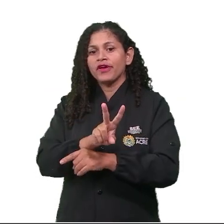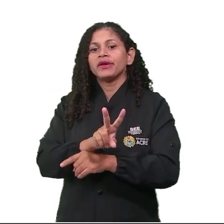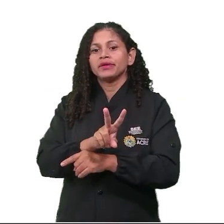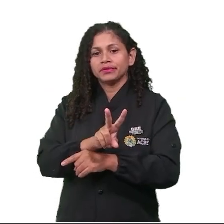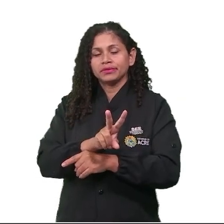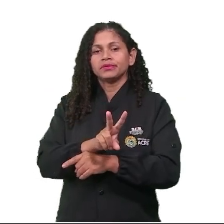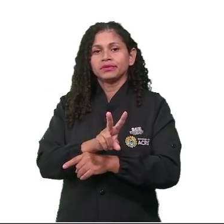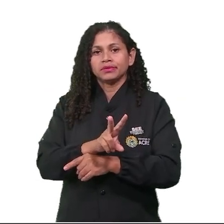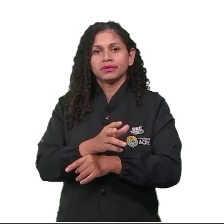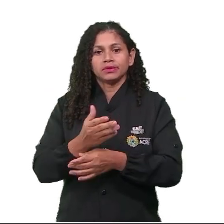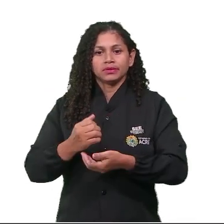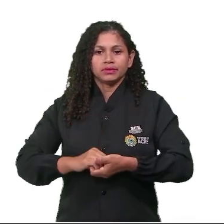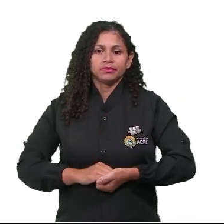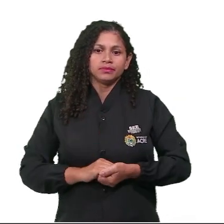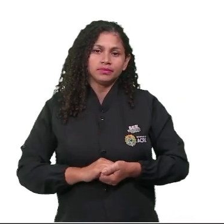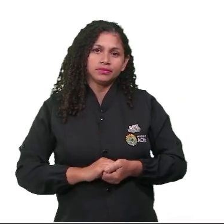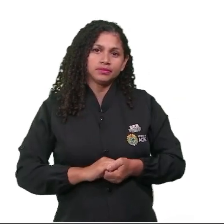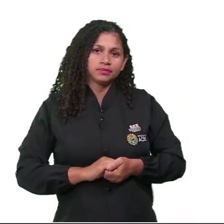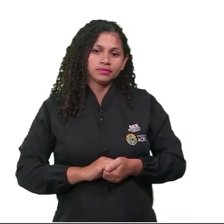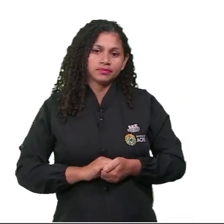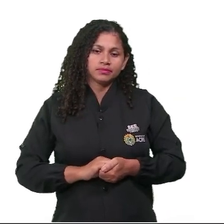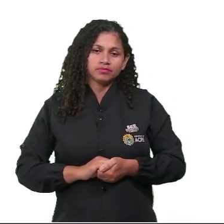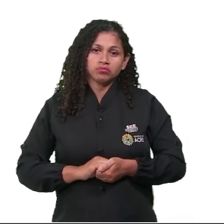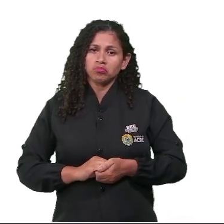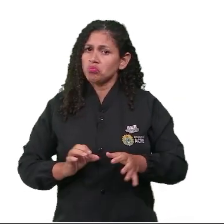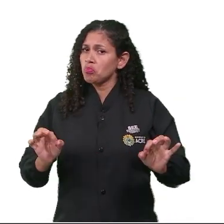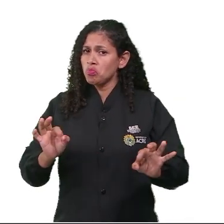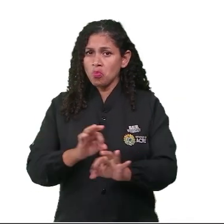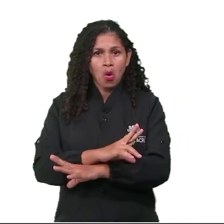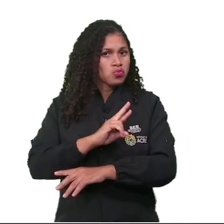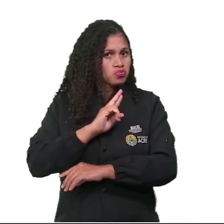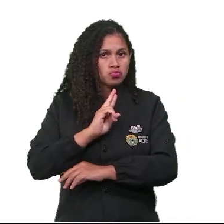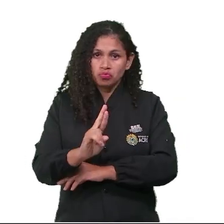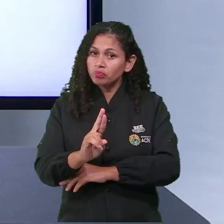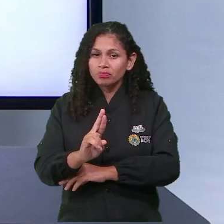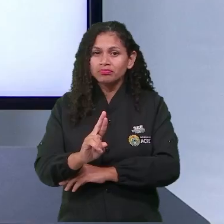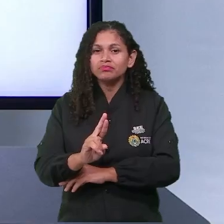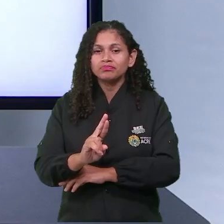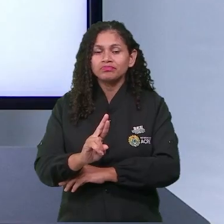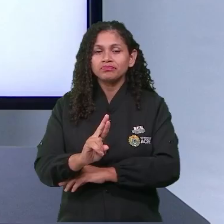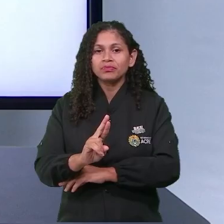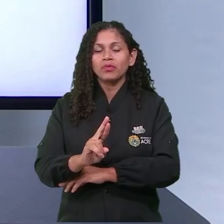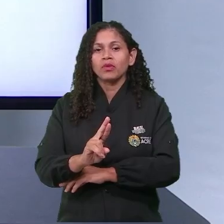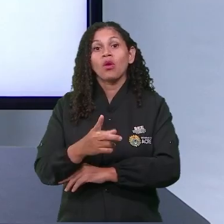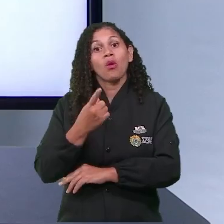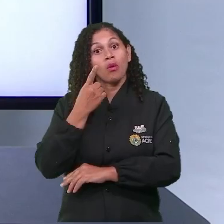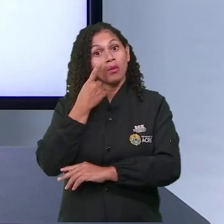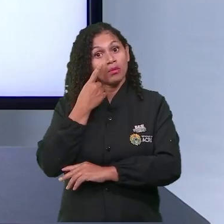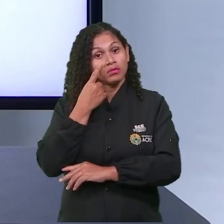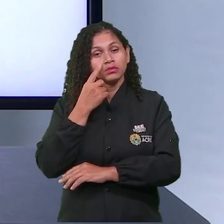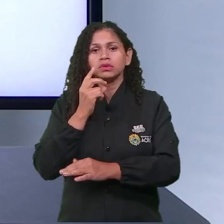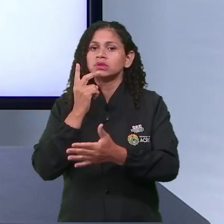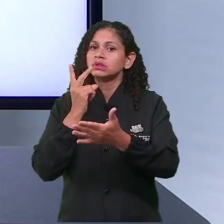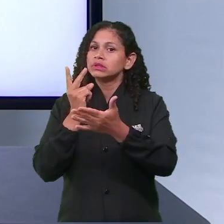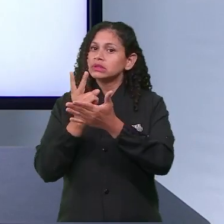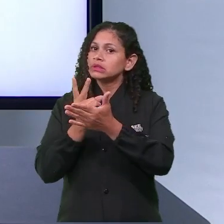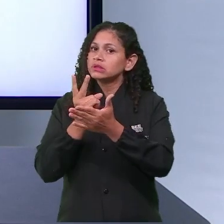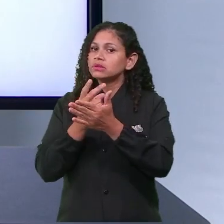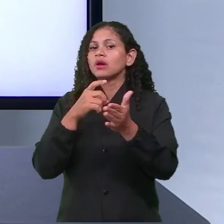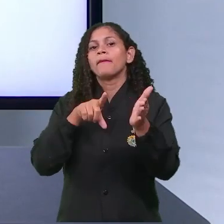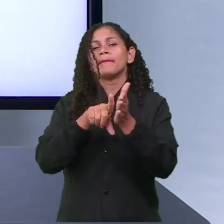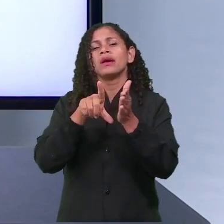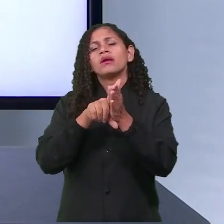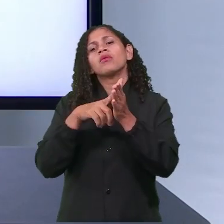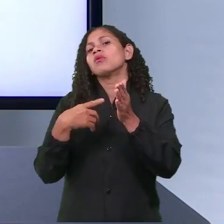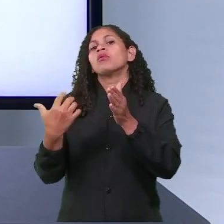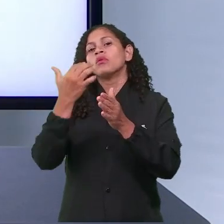30,4 centímetros cúbicos. Pronto, resolvemos o problema. Então, vem aqui comigo. Então, sempre que a questão perguntar, né,